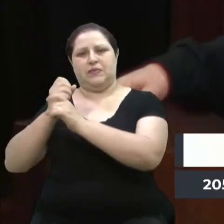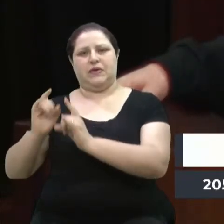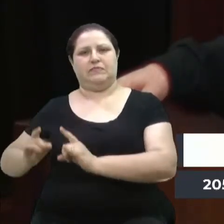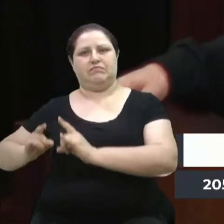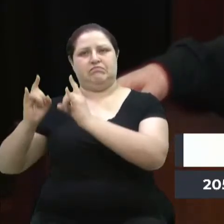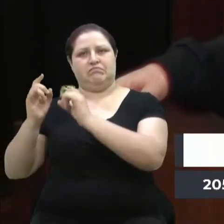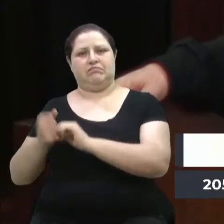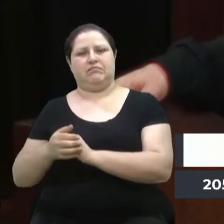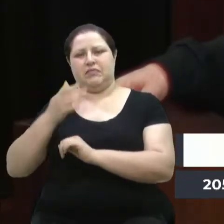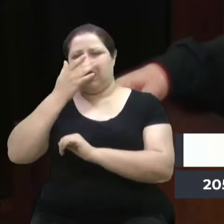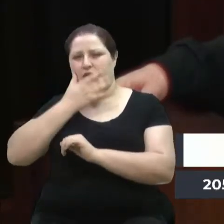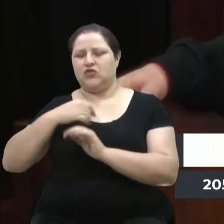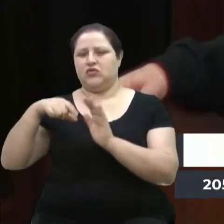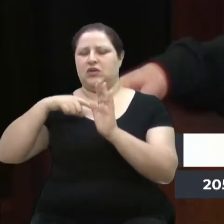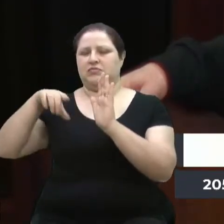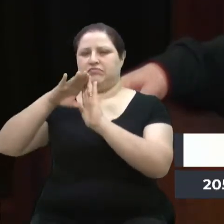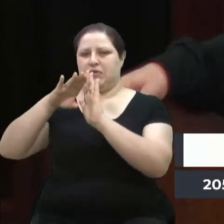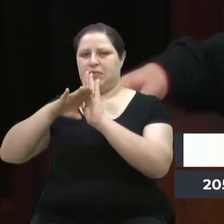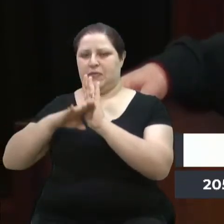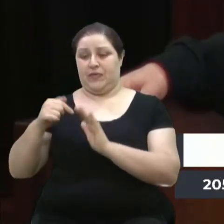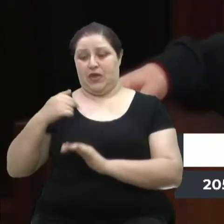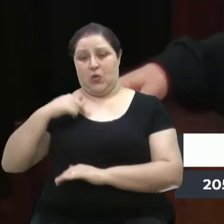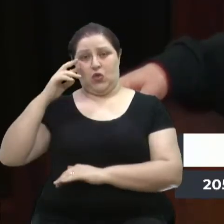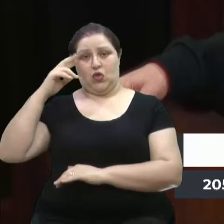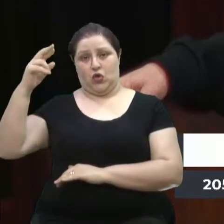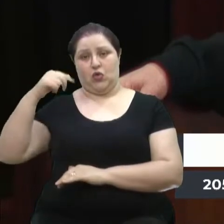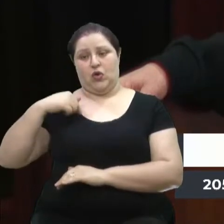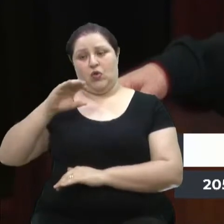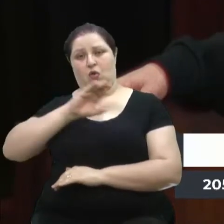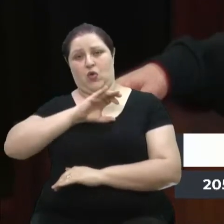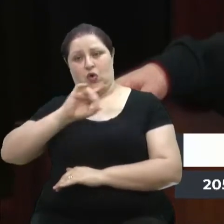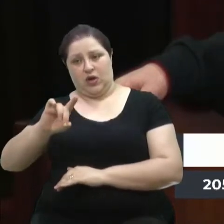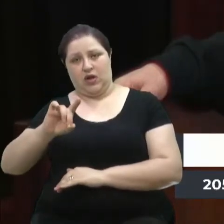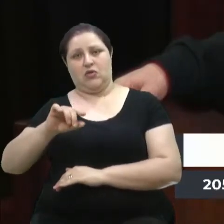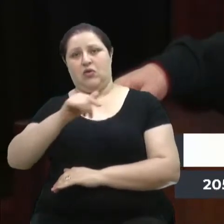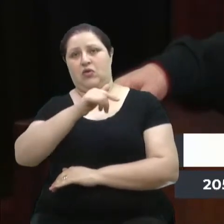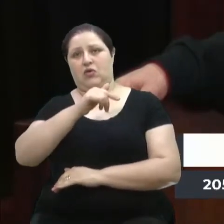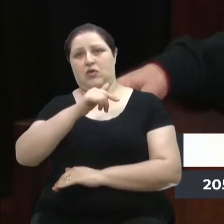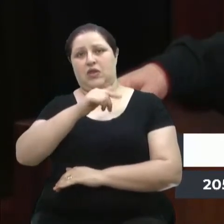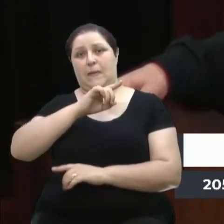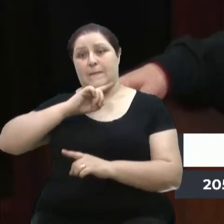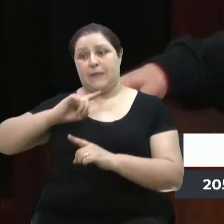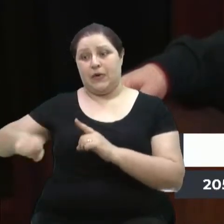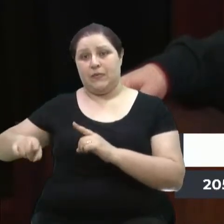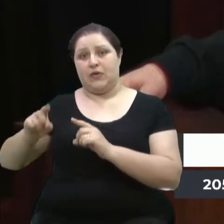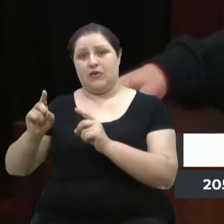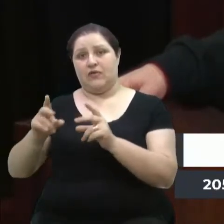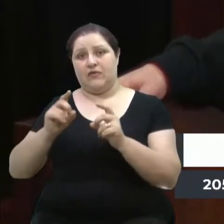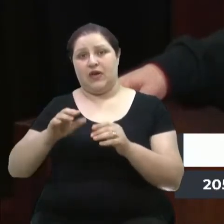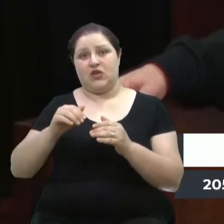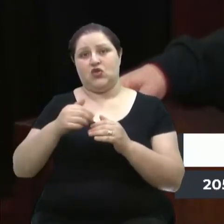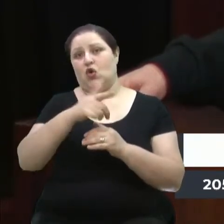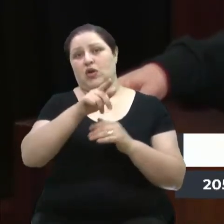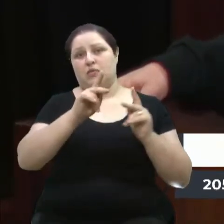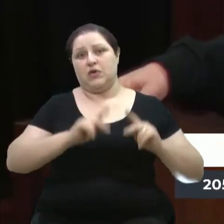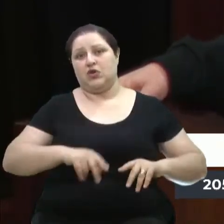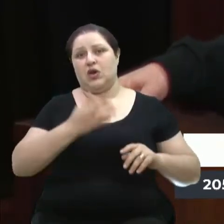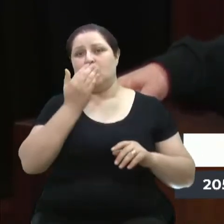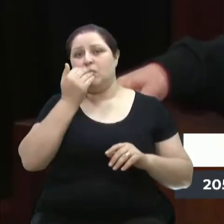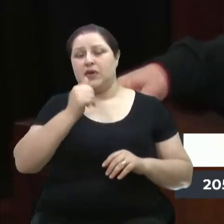ter nas causas lado seguinte eu sou o dono Eu coordeno isso aqui e não teremos proibida a venda de terceiro de bebidas e alimentos